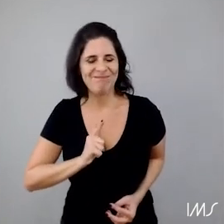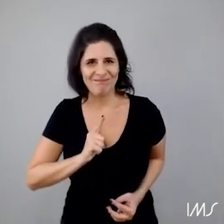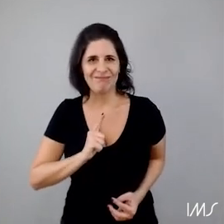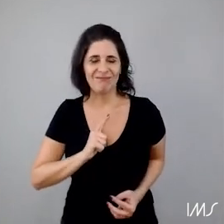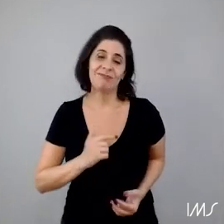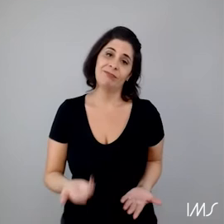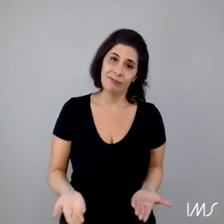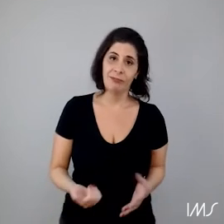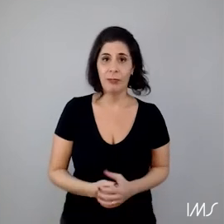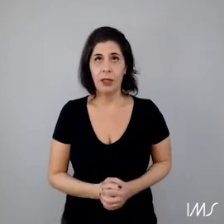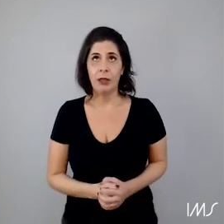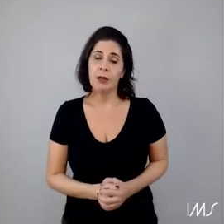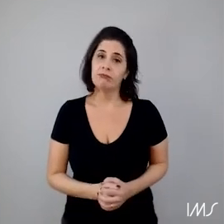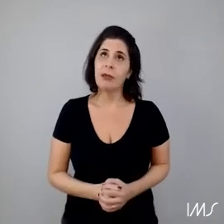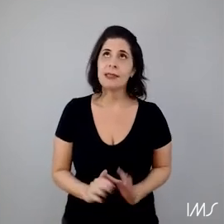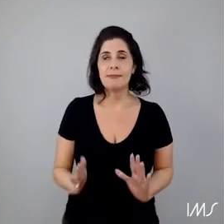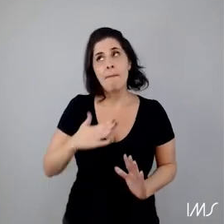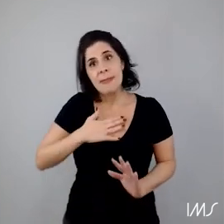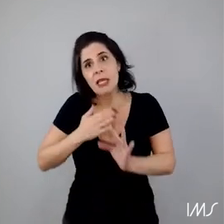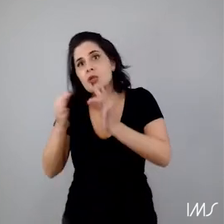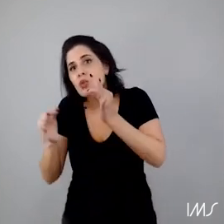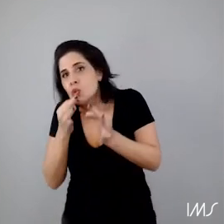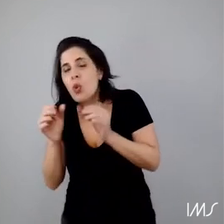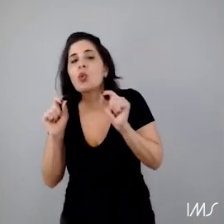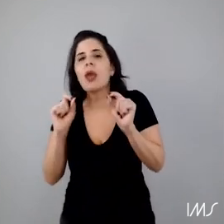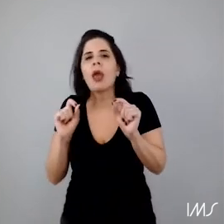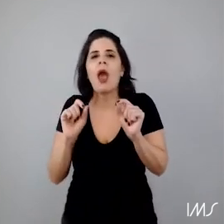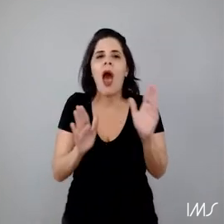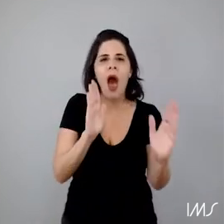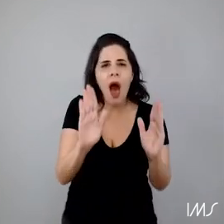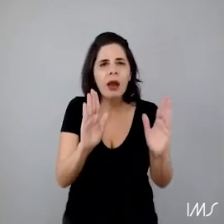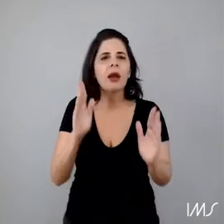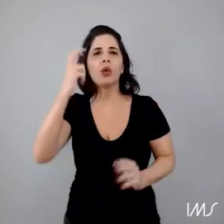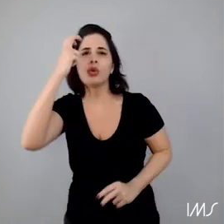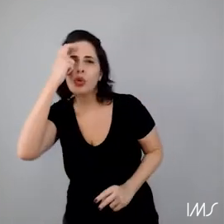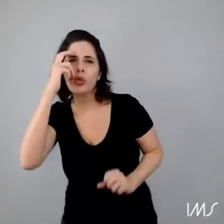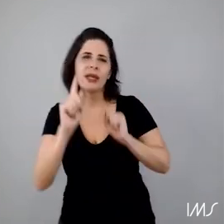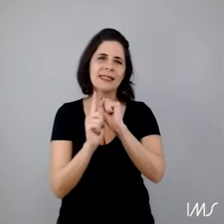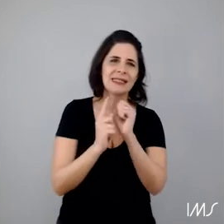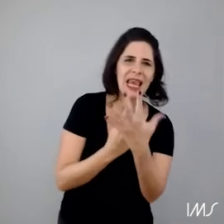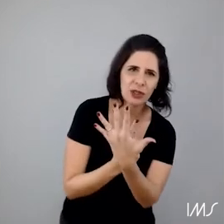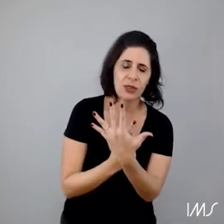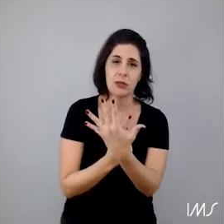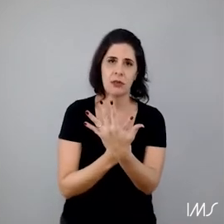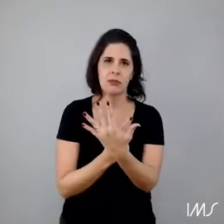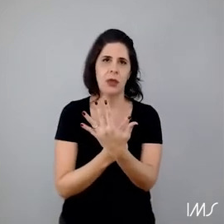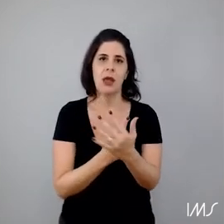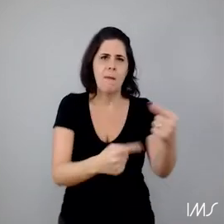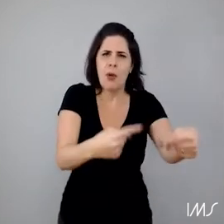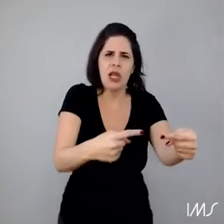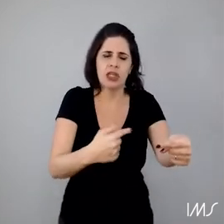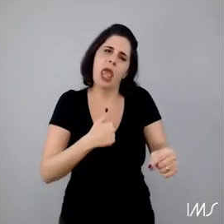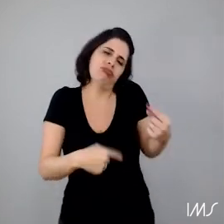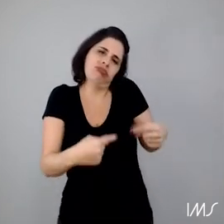da política, porque justamente esse retrato de América Latina pintado durante os séculos